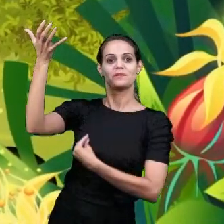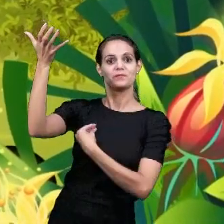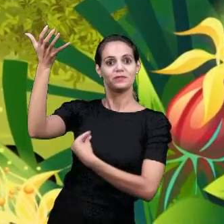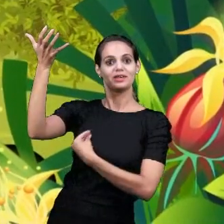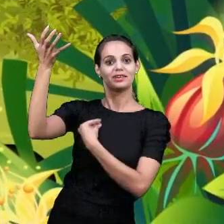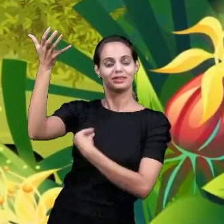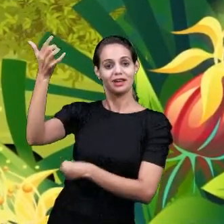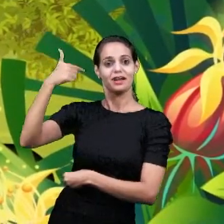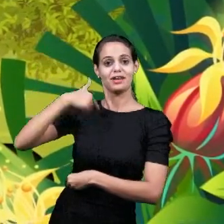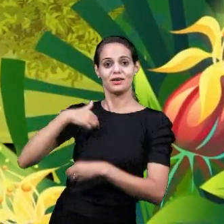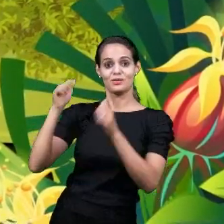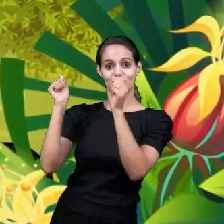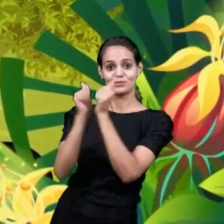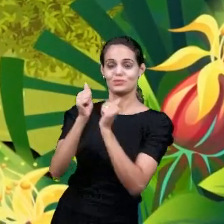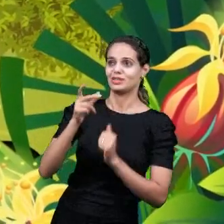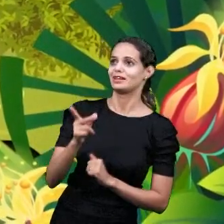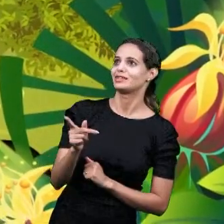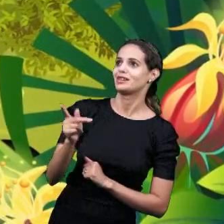vou viver.